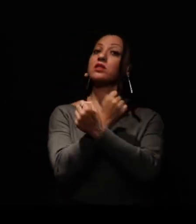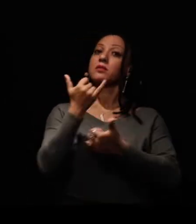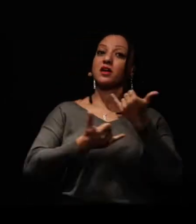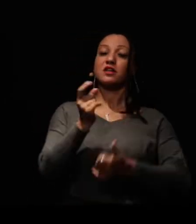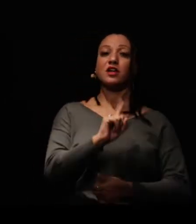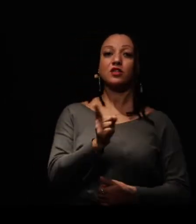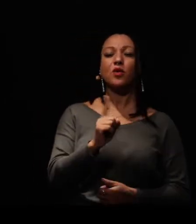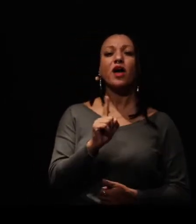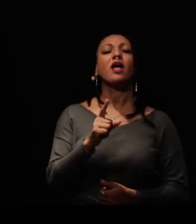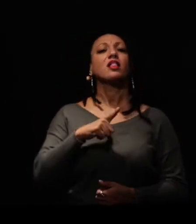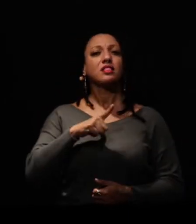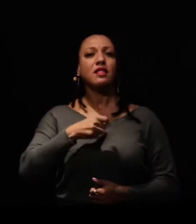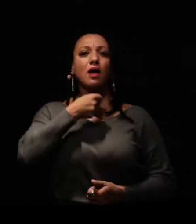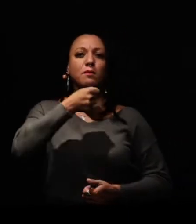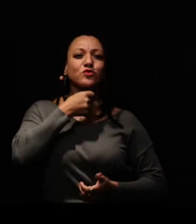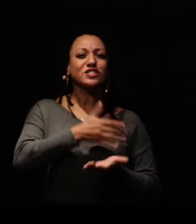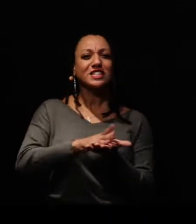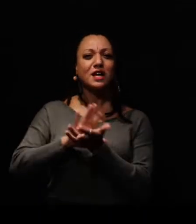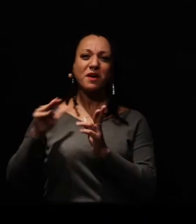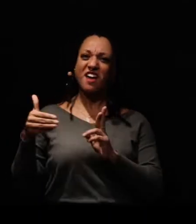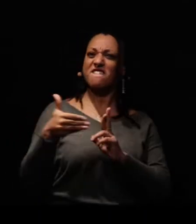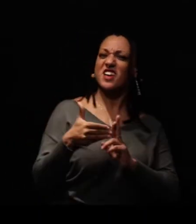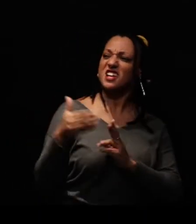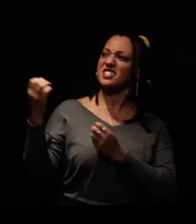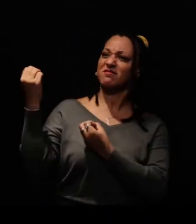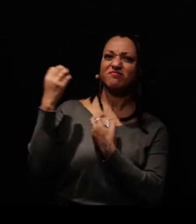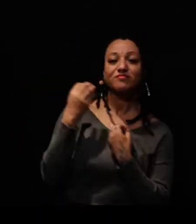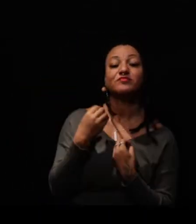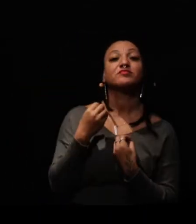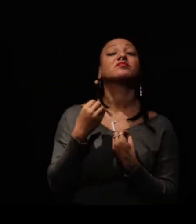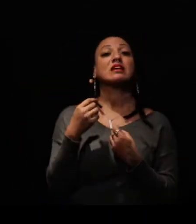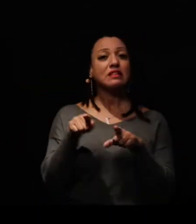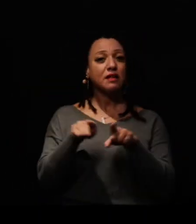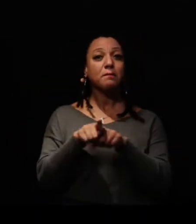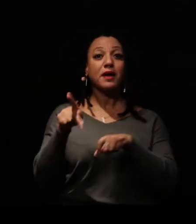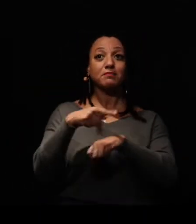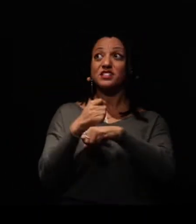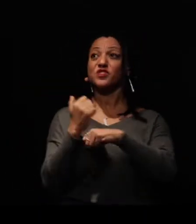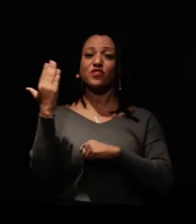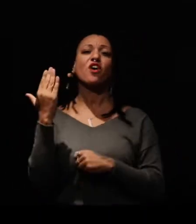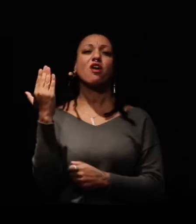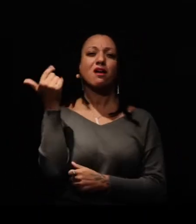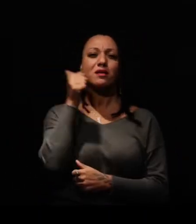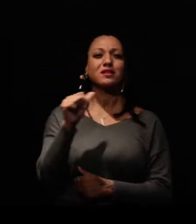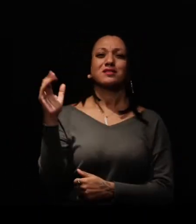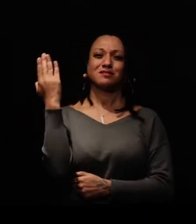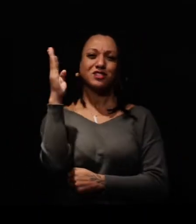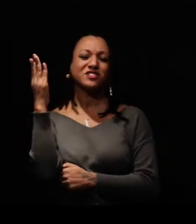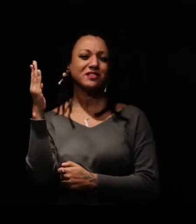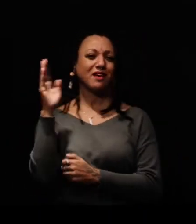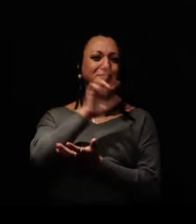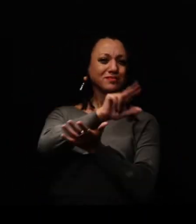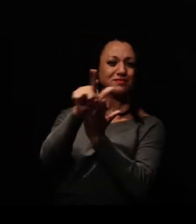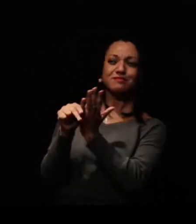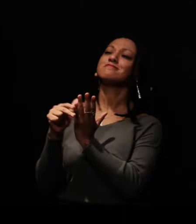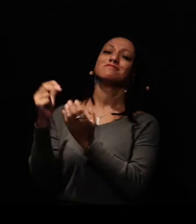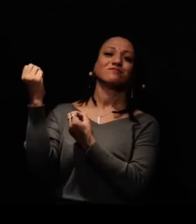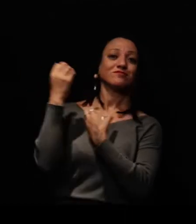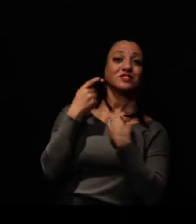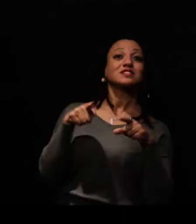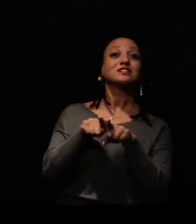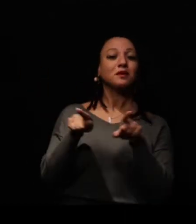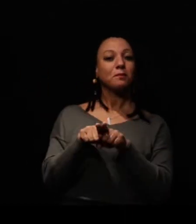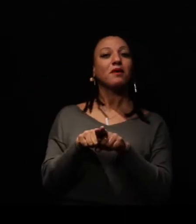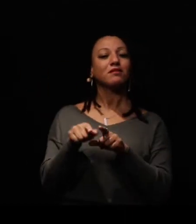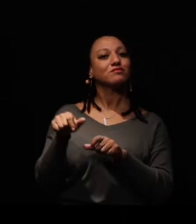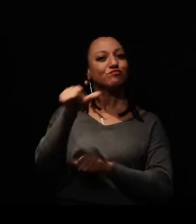que nos conduz, Alcione, Péricles, Arlindo Cruz. E nós não vai parar, tio Beyoncé, Rihanna, Isa e Carol Conká. Mudando a autoestima que tava por um triz, pra